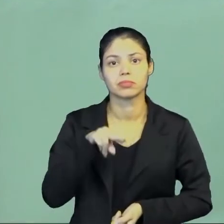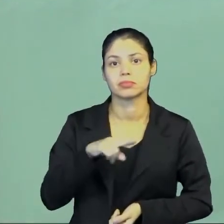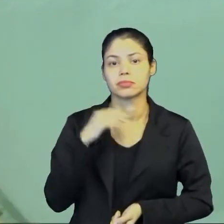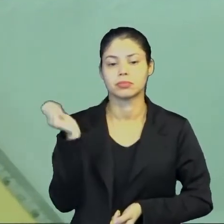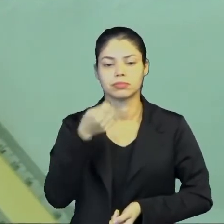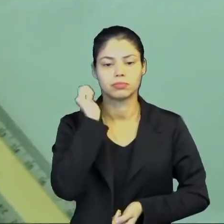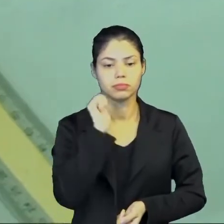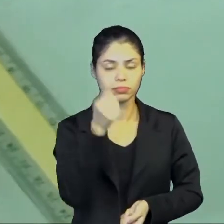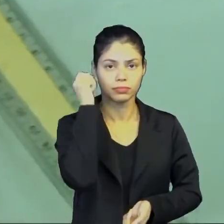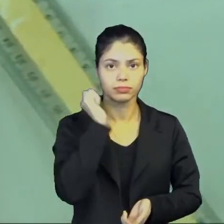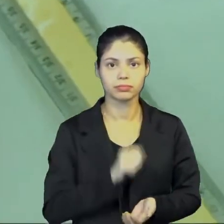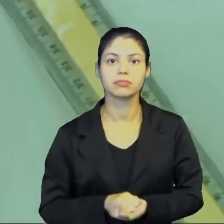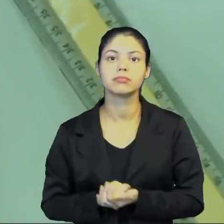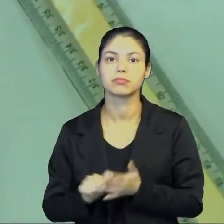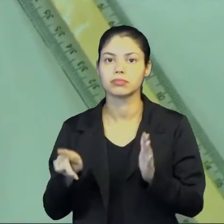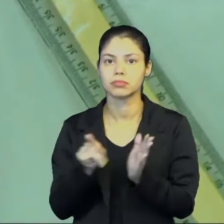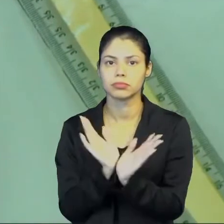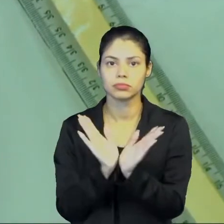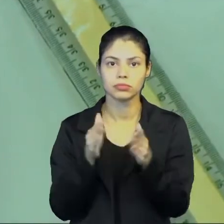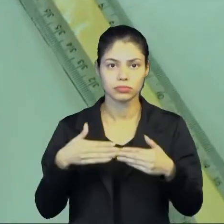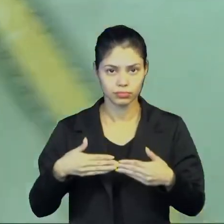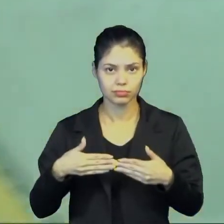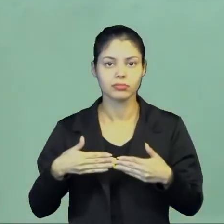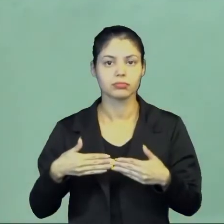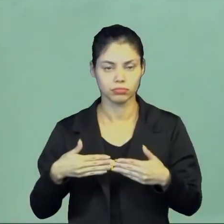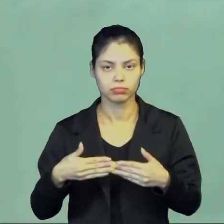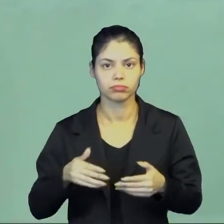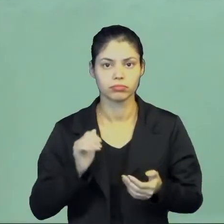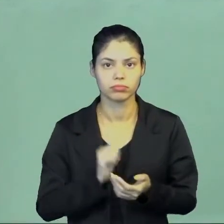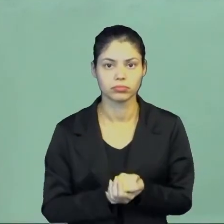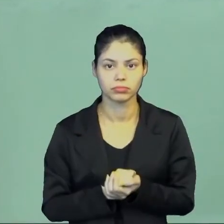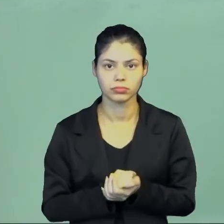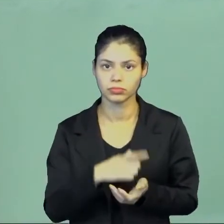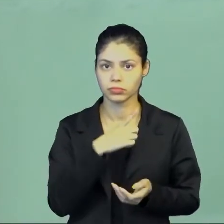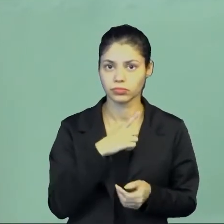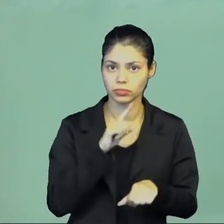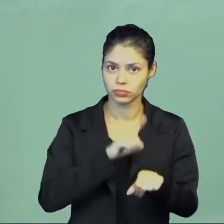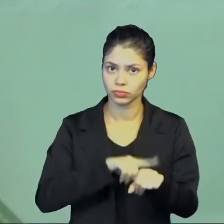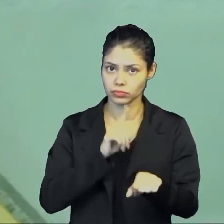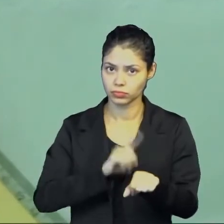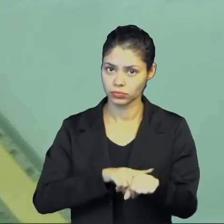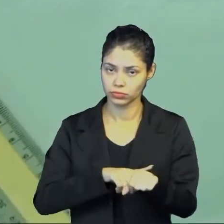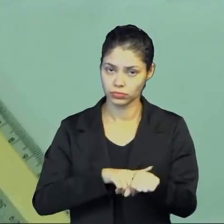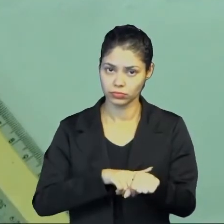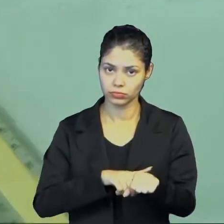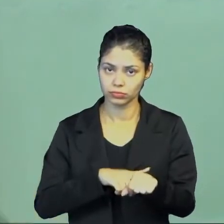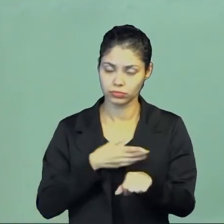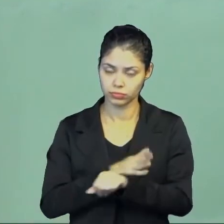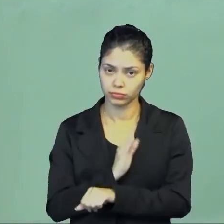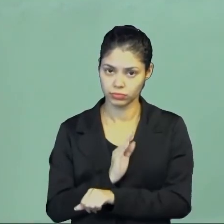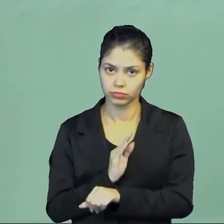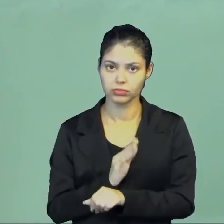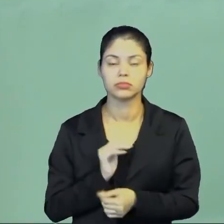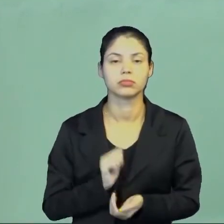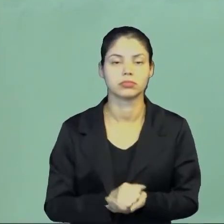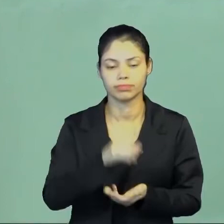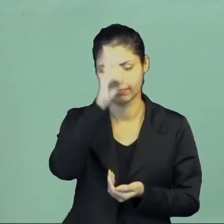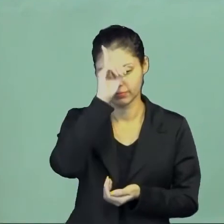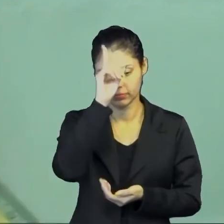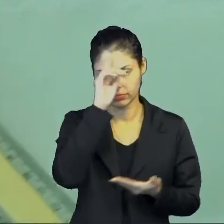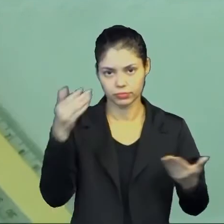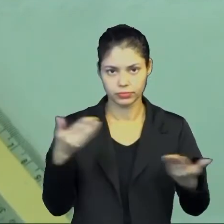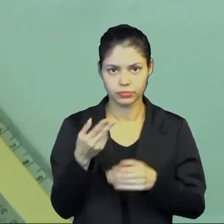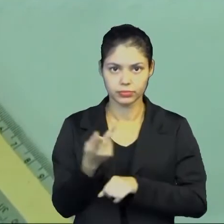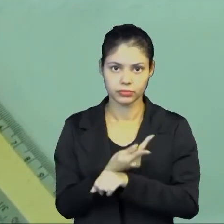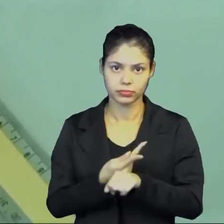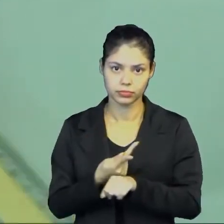estavam fechadas as portas da fantasia. Tempo passou, tornei-me adulto, sempre à procura